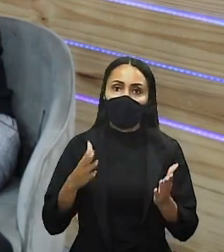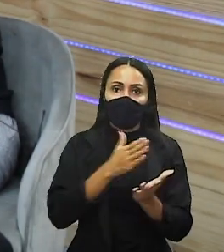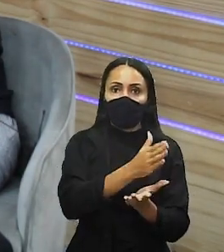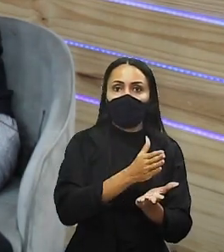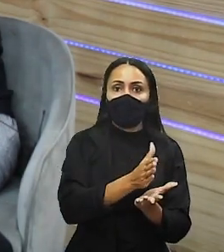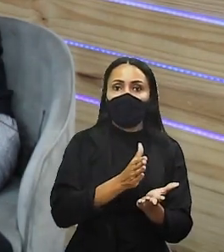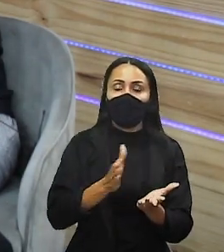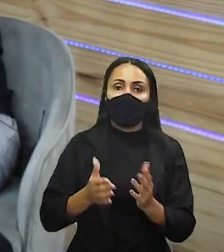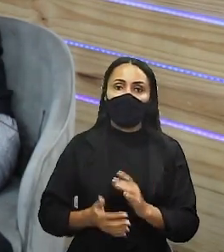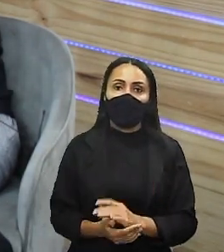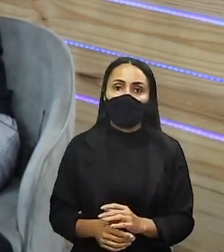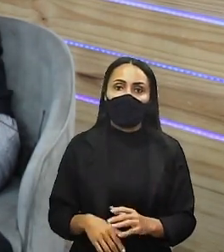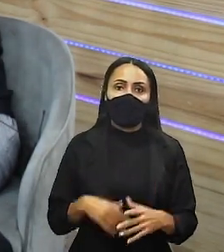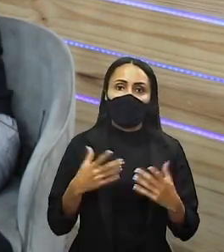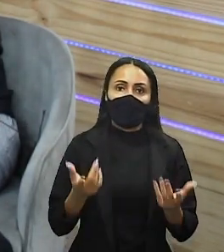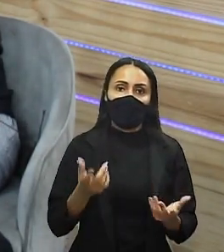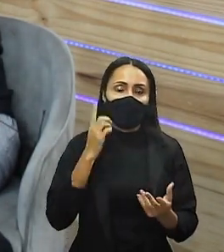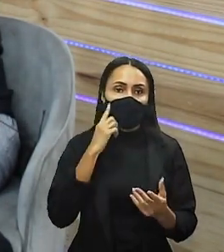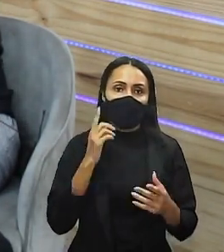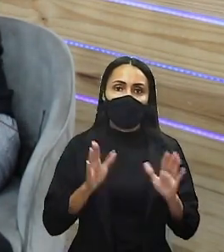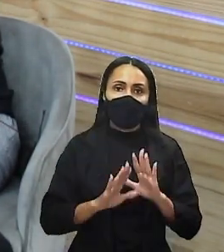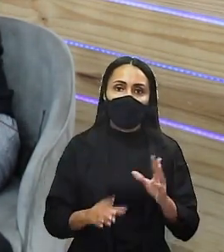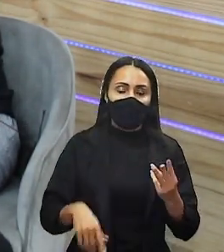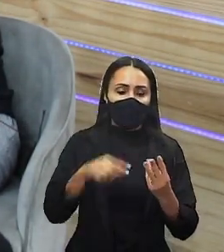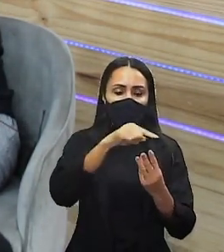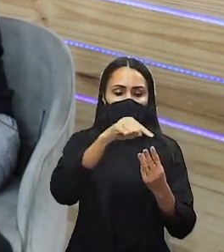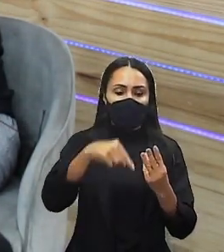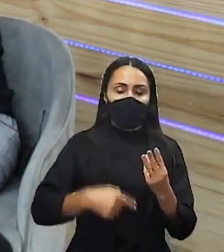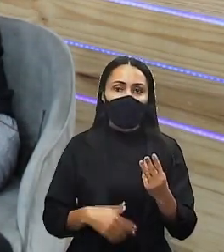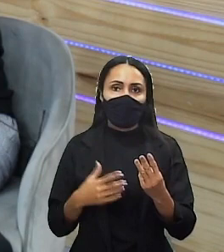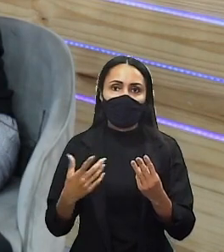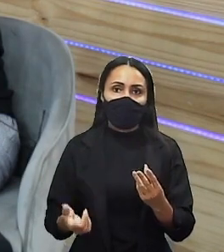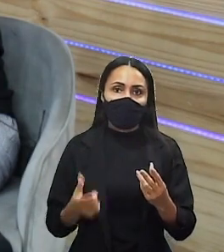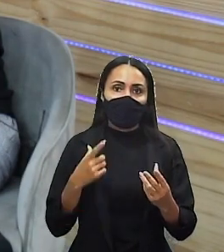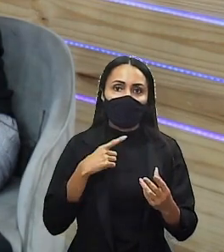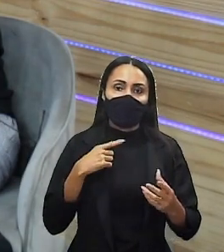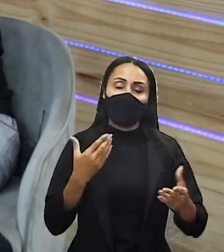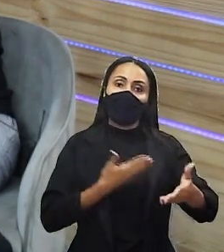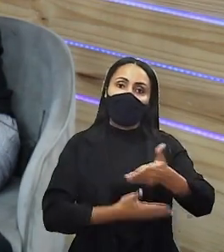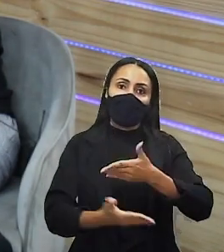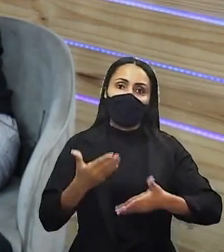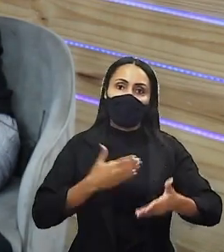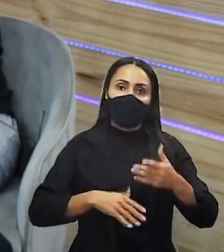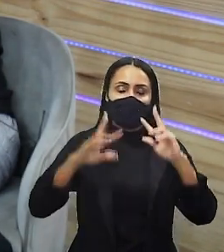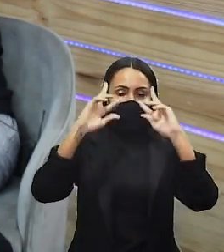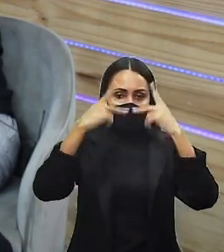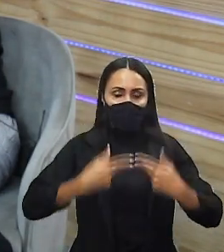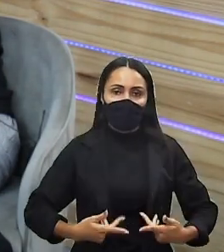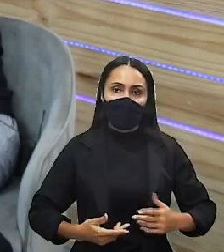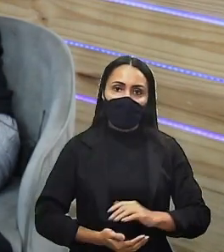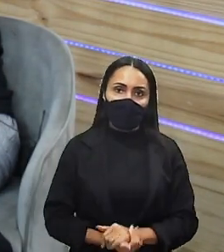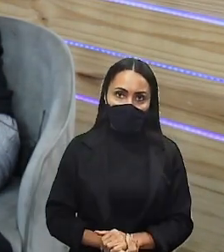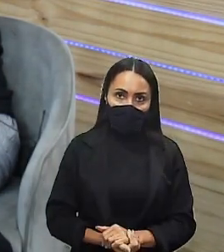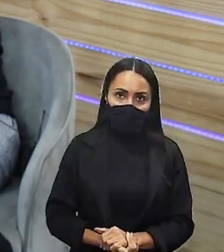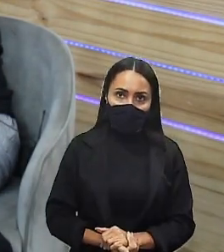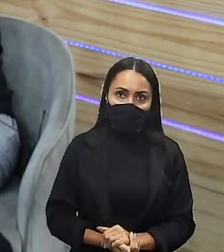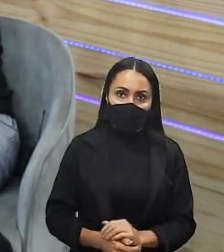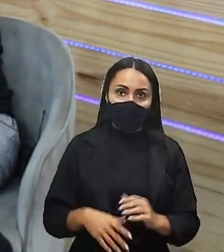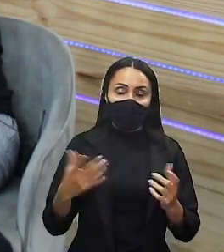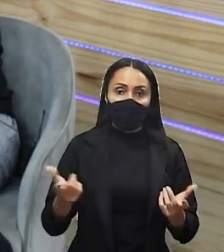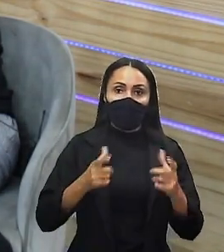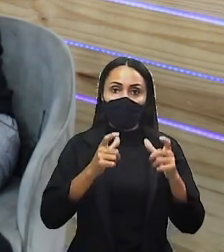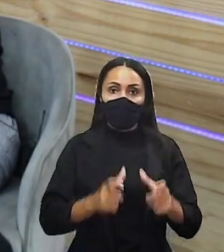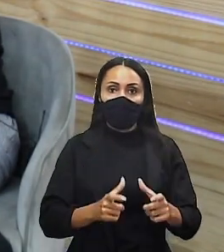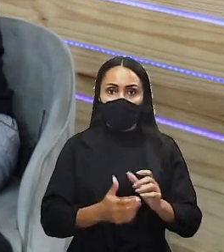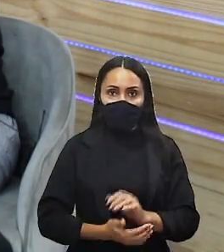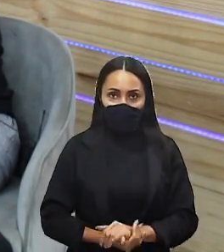destacar aqui, ainda que brevemente, 3 iniciativas que estão relacionadas à humanização dos lugares de